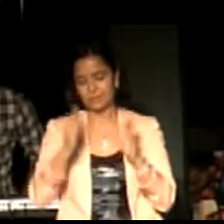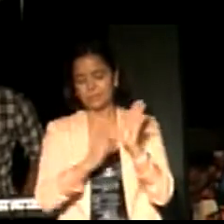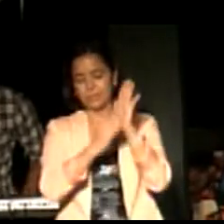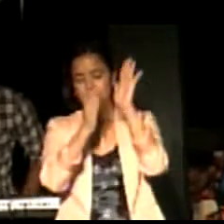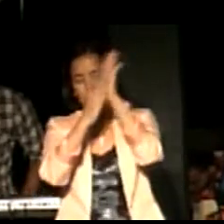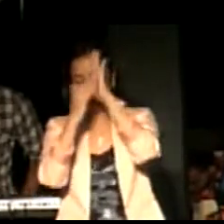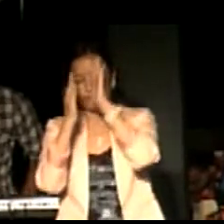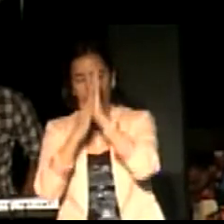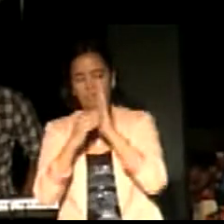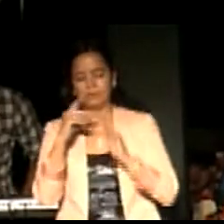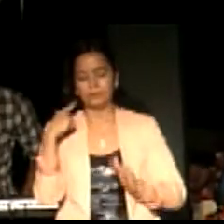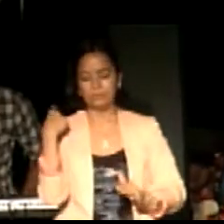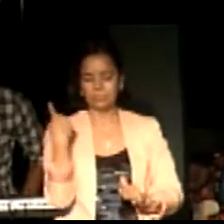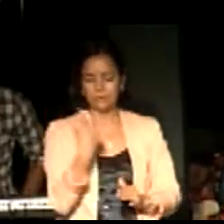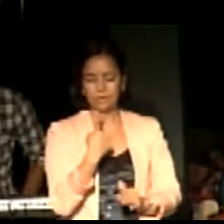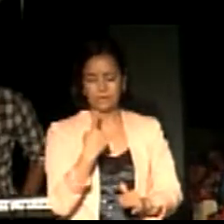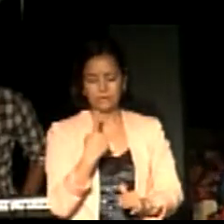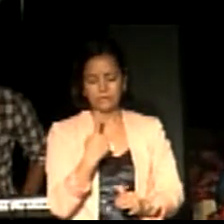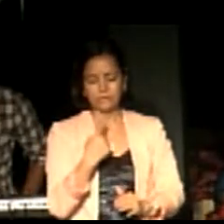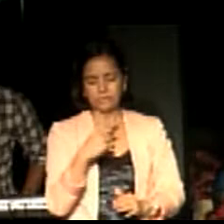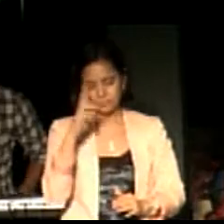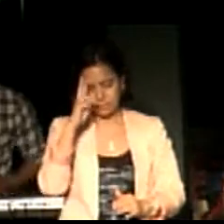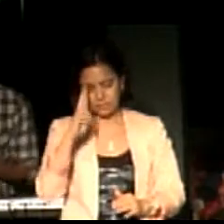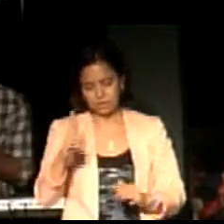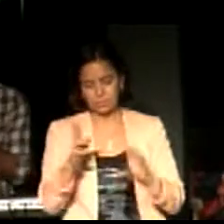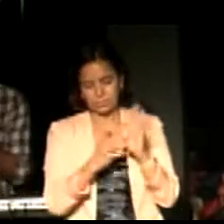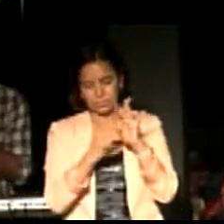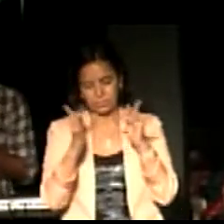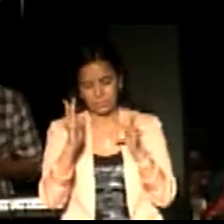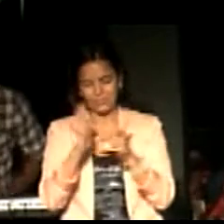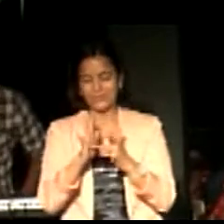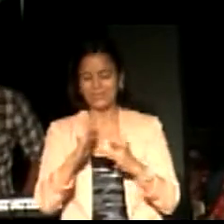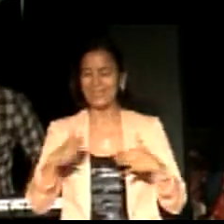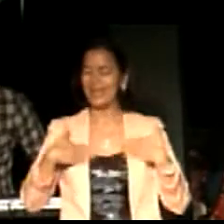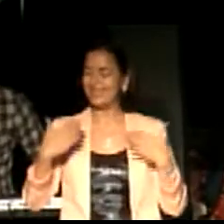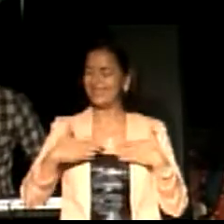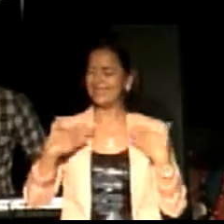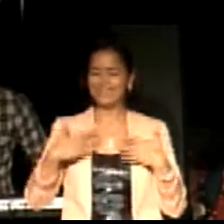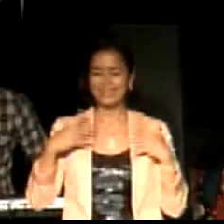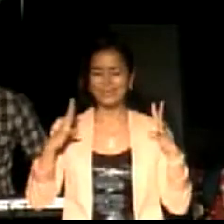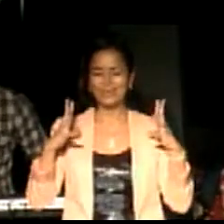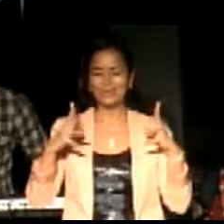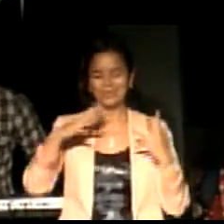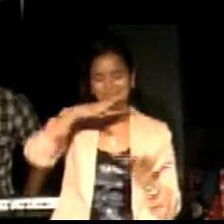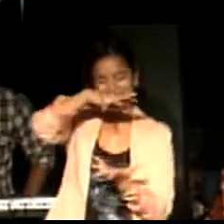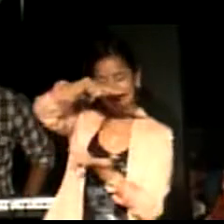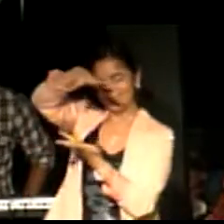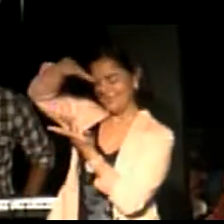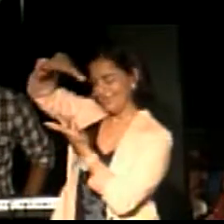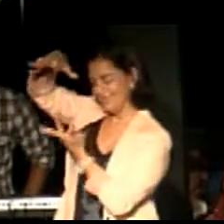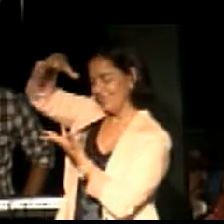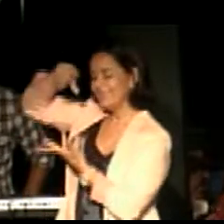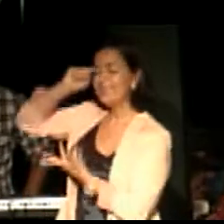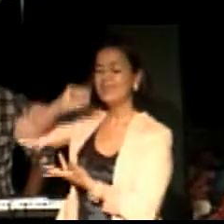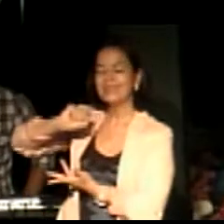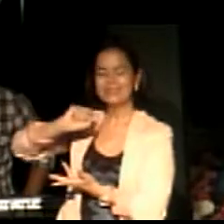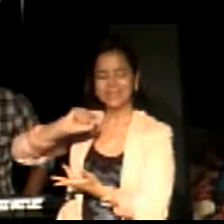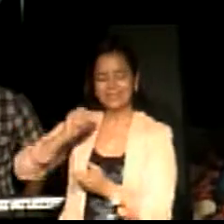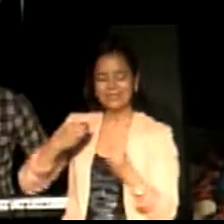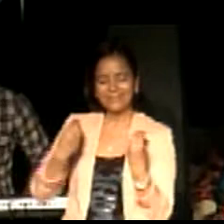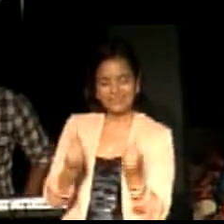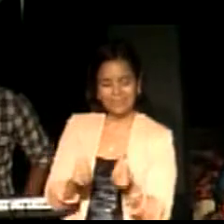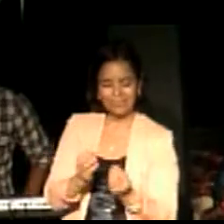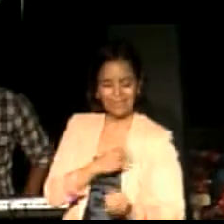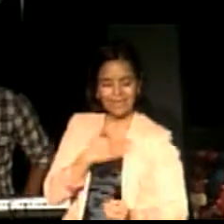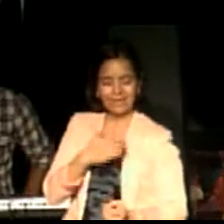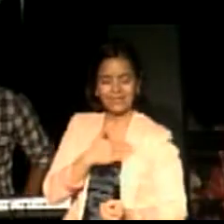no nome do nosso Salvador, aquele que é a alegria de toda a terra, porque é Ele quem trouxe alegria